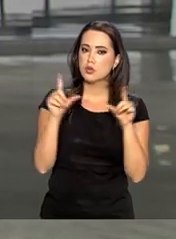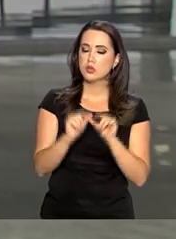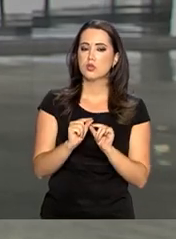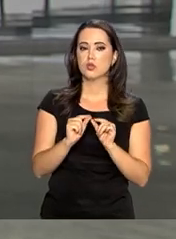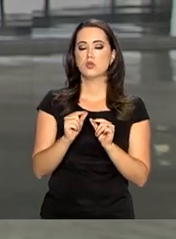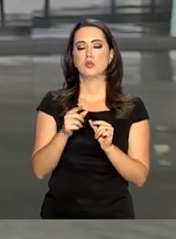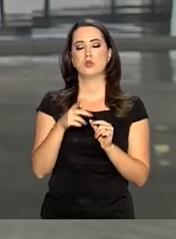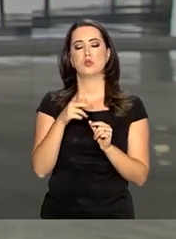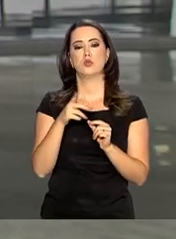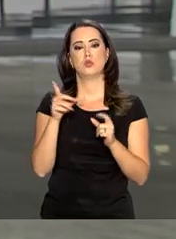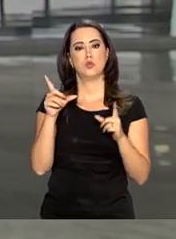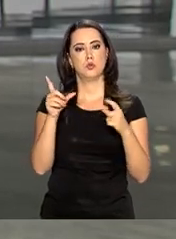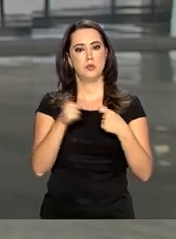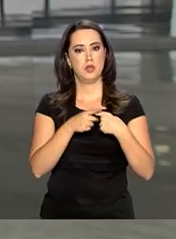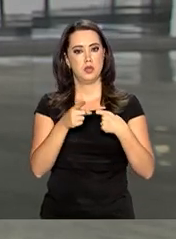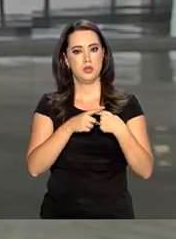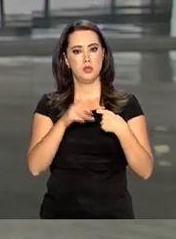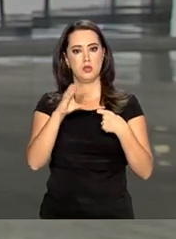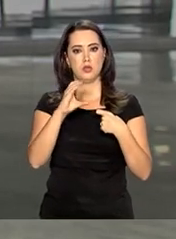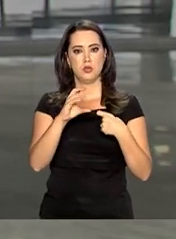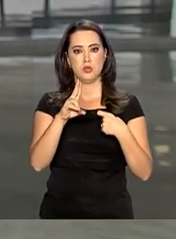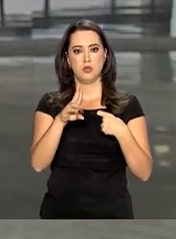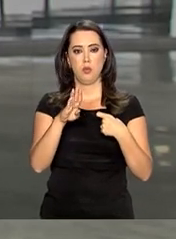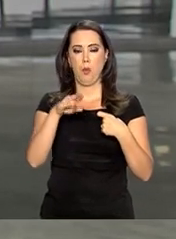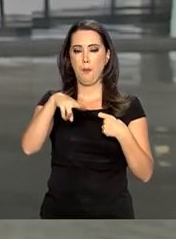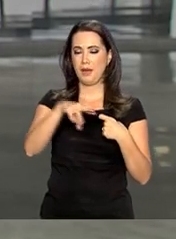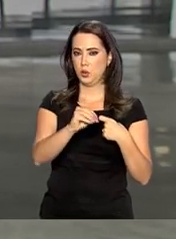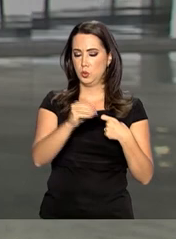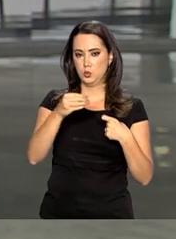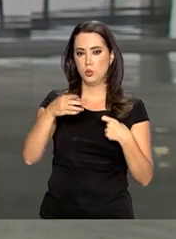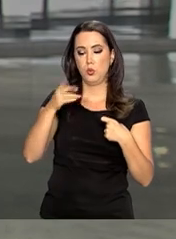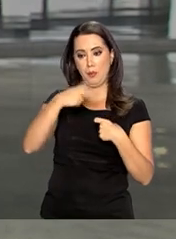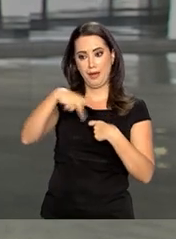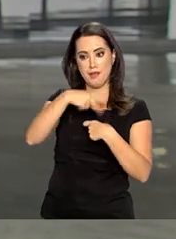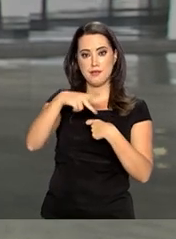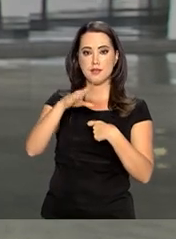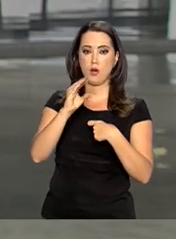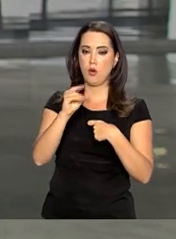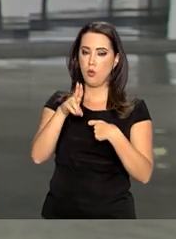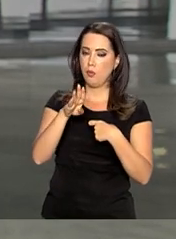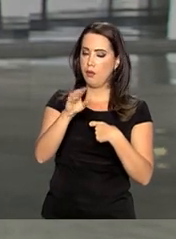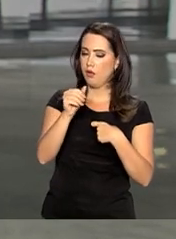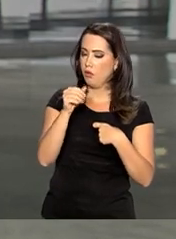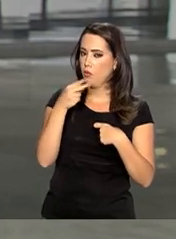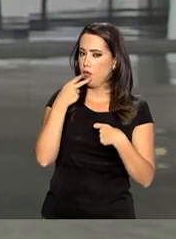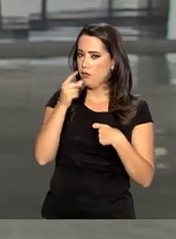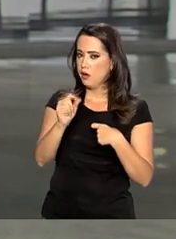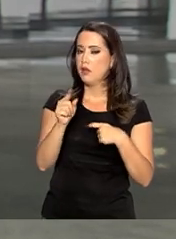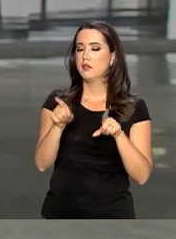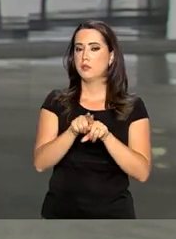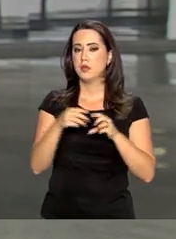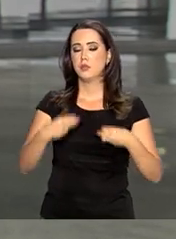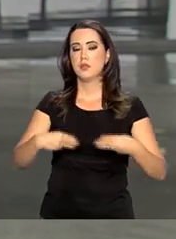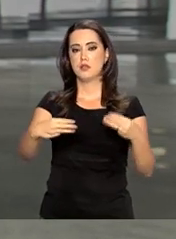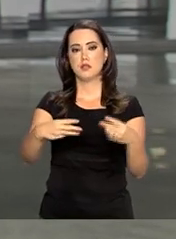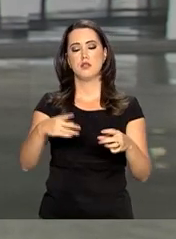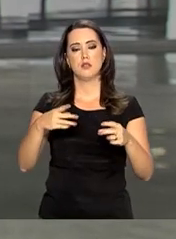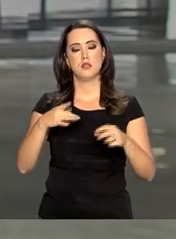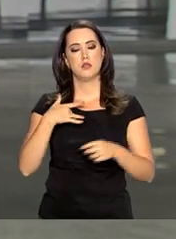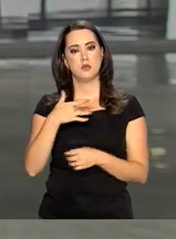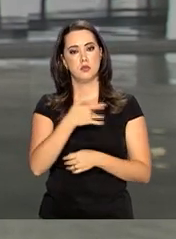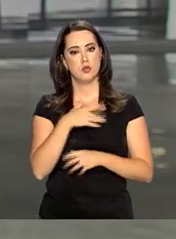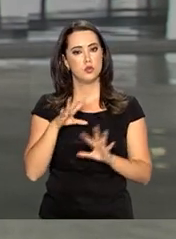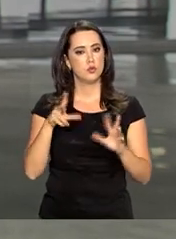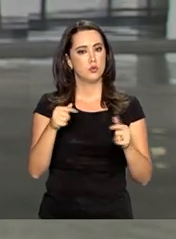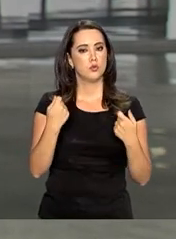número de médicos cubanos no programa desde 2016 e, por fim, enfatiza que o Ministério da Saúde vai tomar